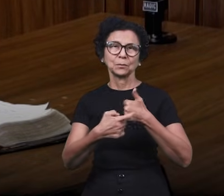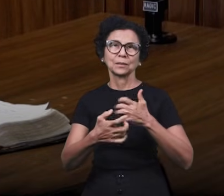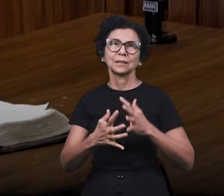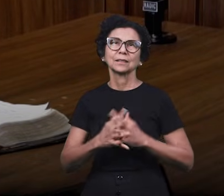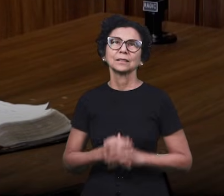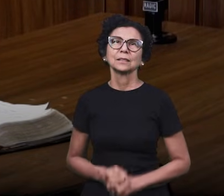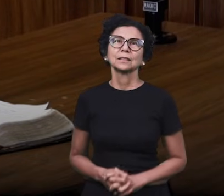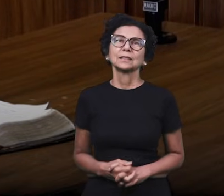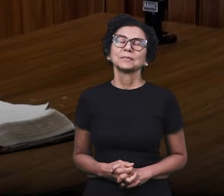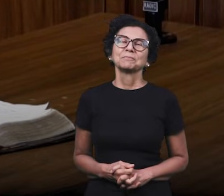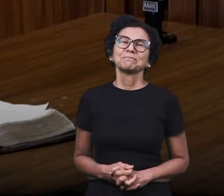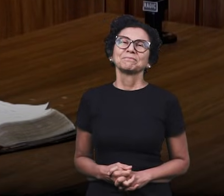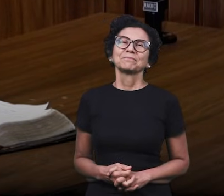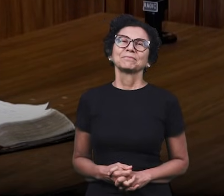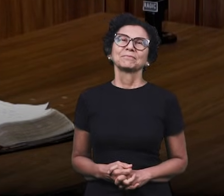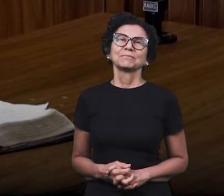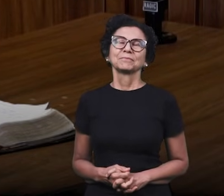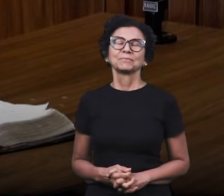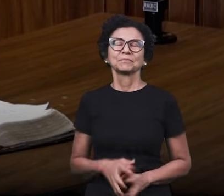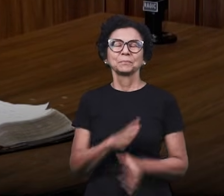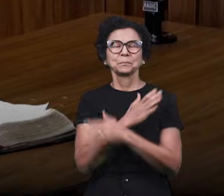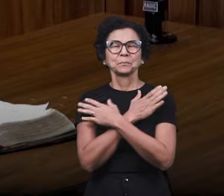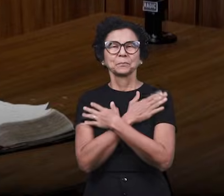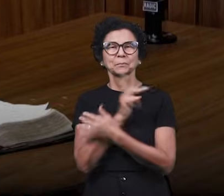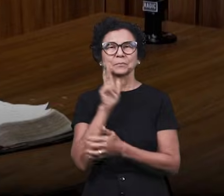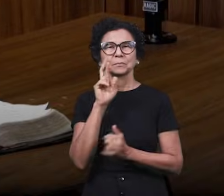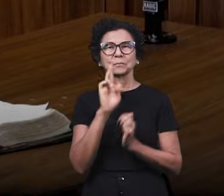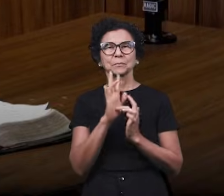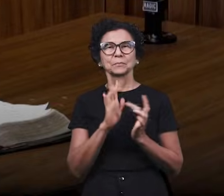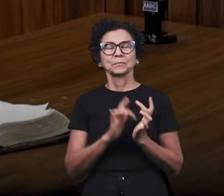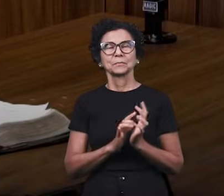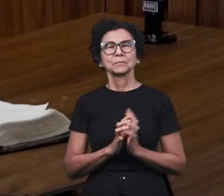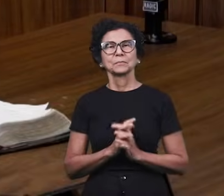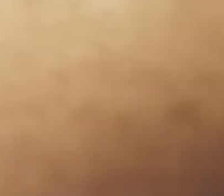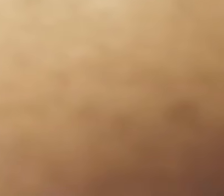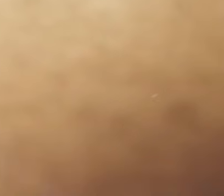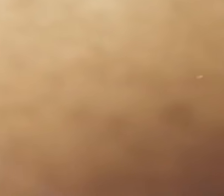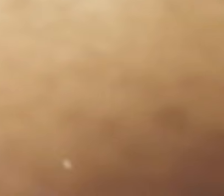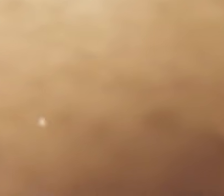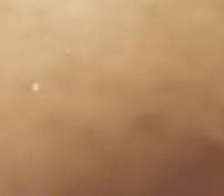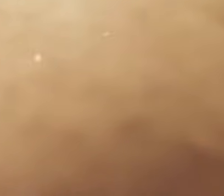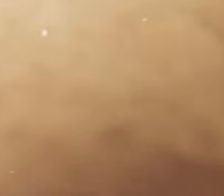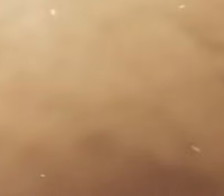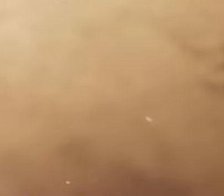a ler os comentários dos irmãos. Um grande abraço e a paz do Senhor Jesus.